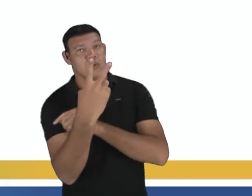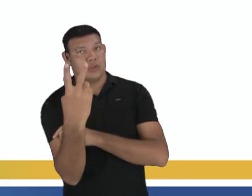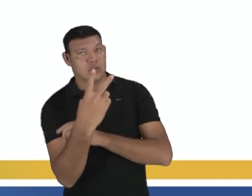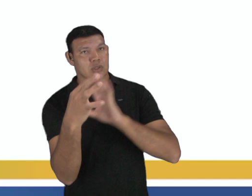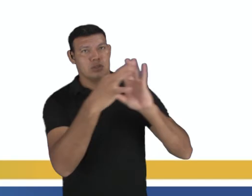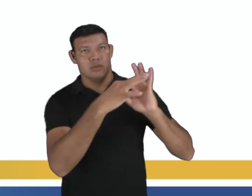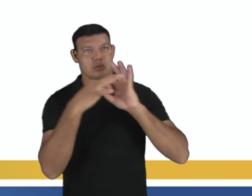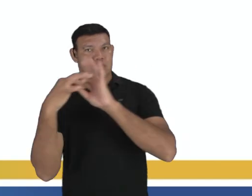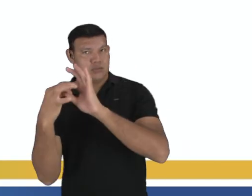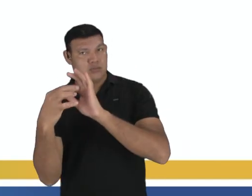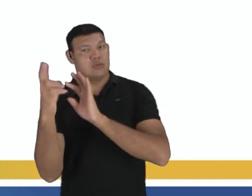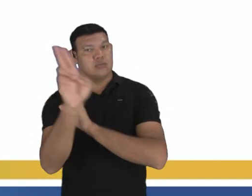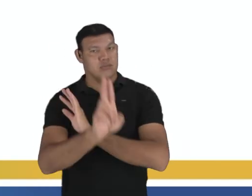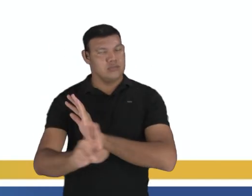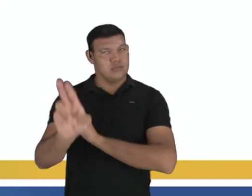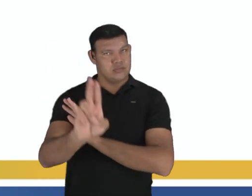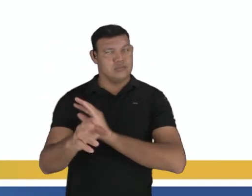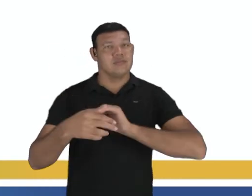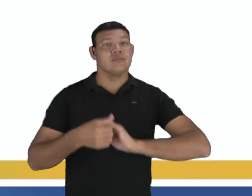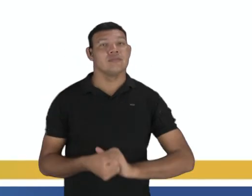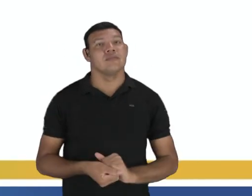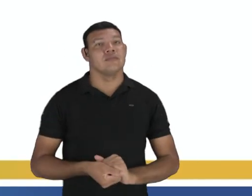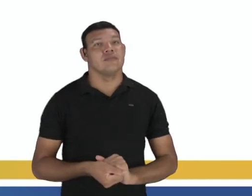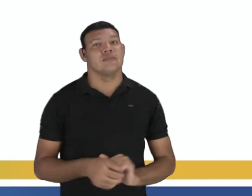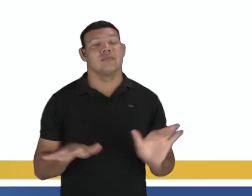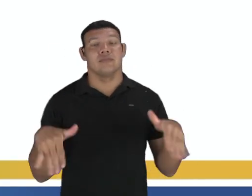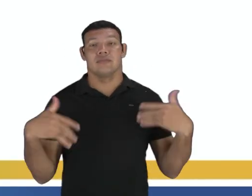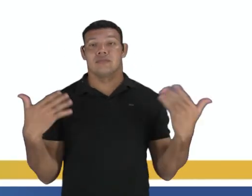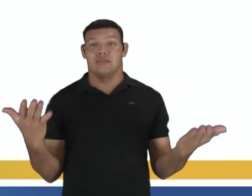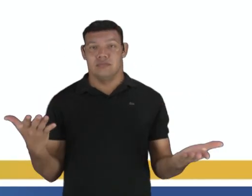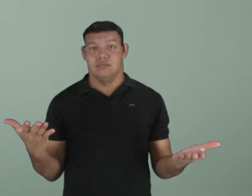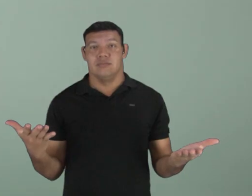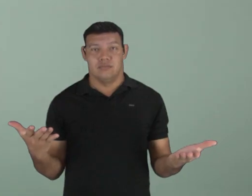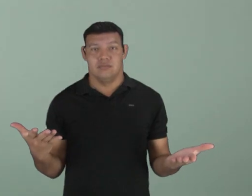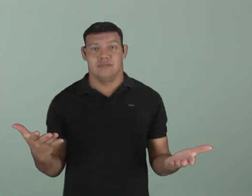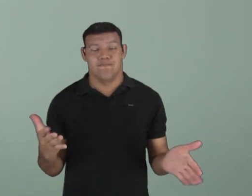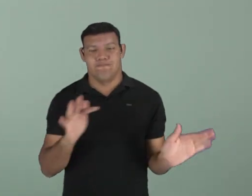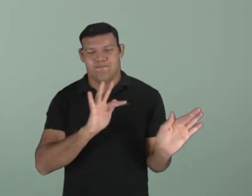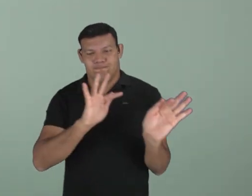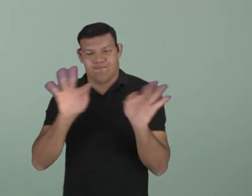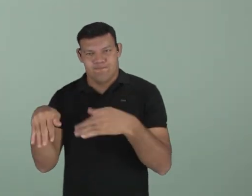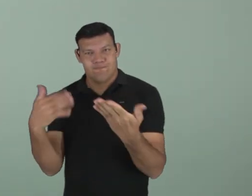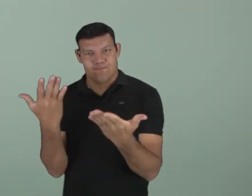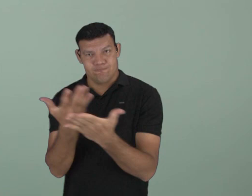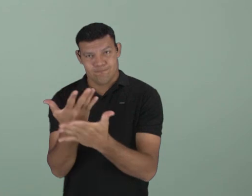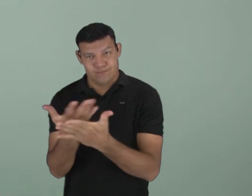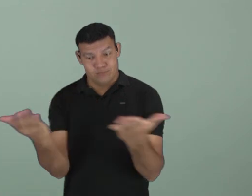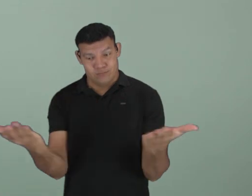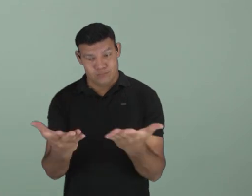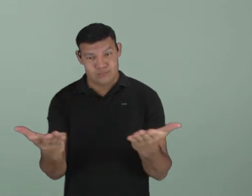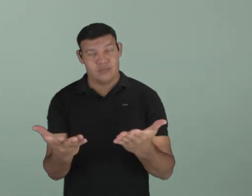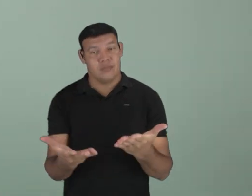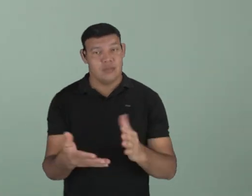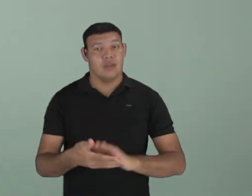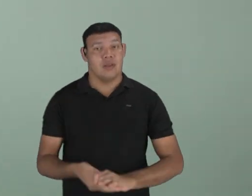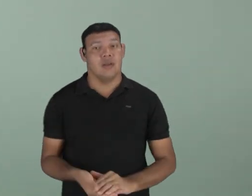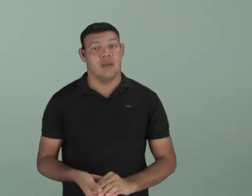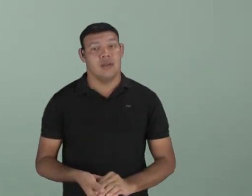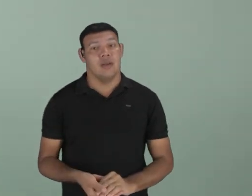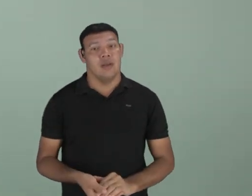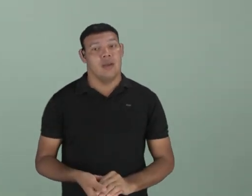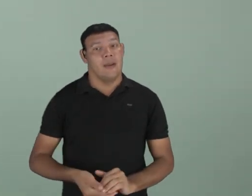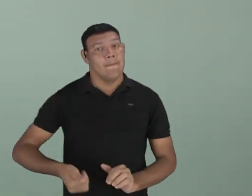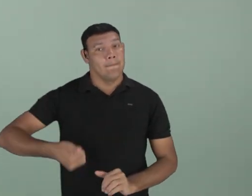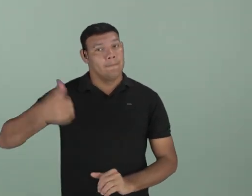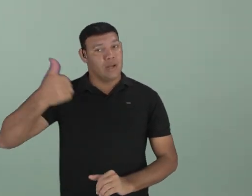de uso. Beleza? Então, nós terminamos por aqui a nossa primeira